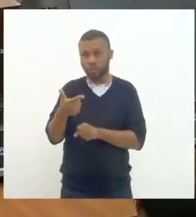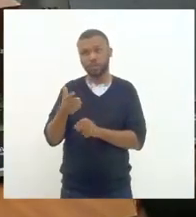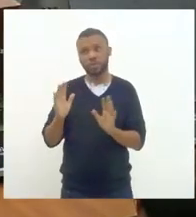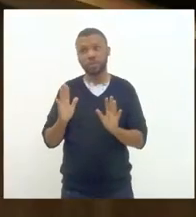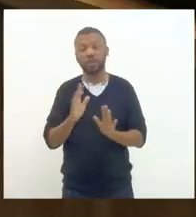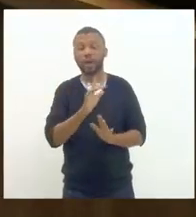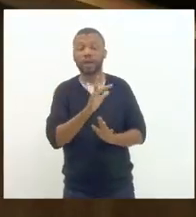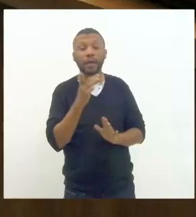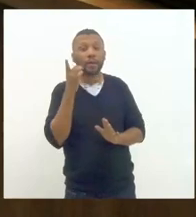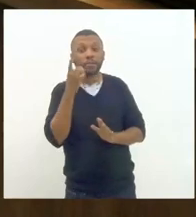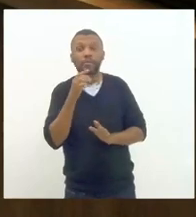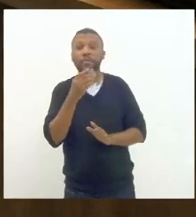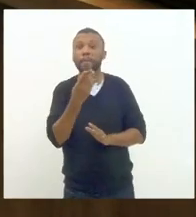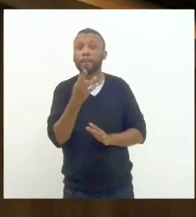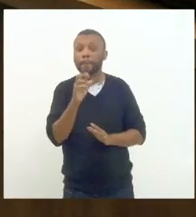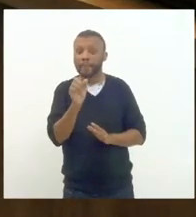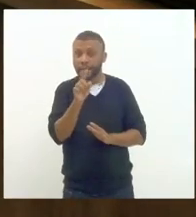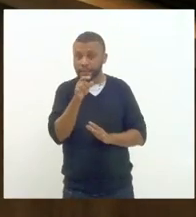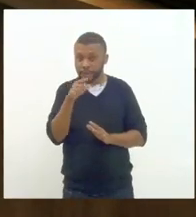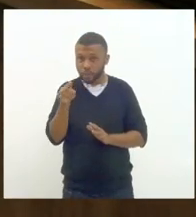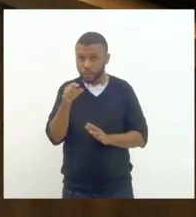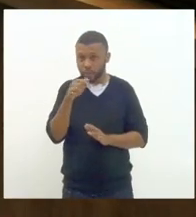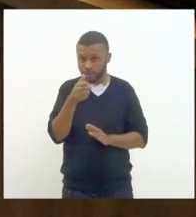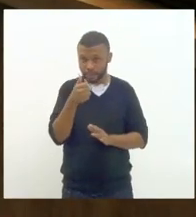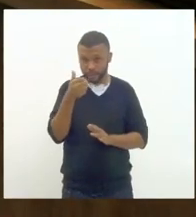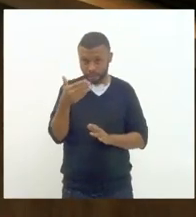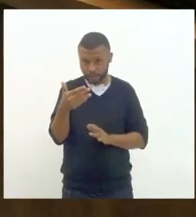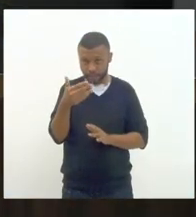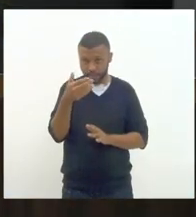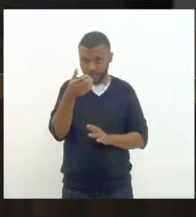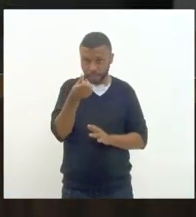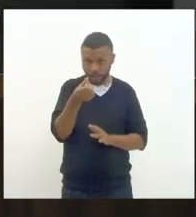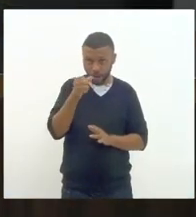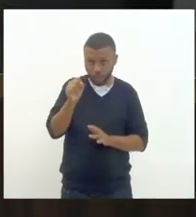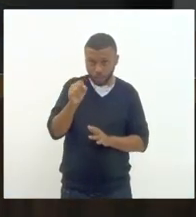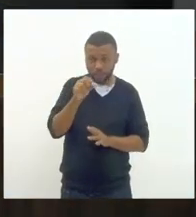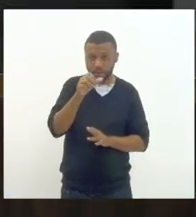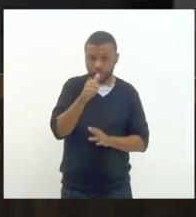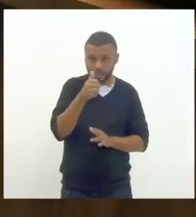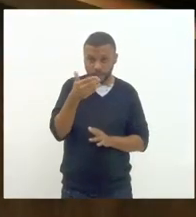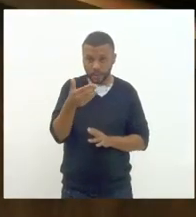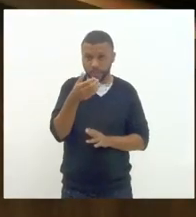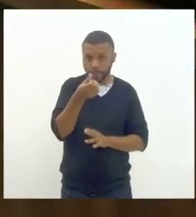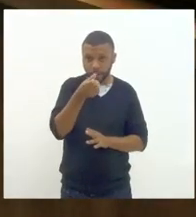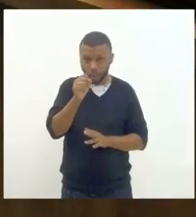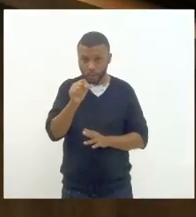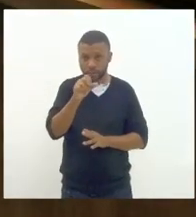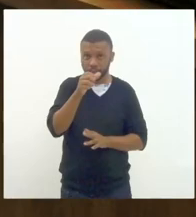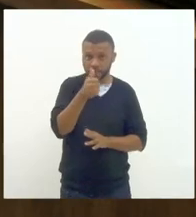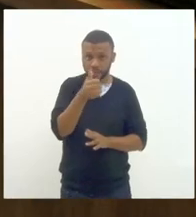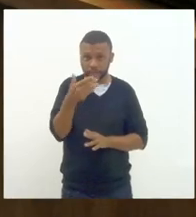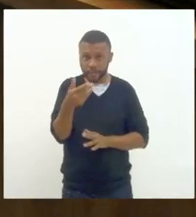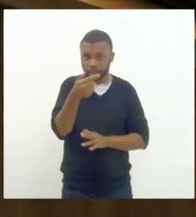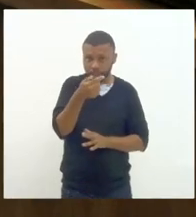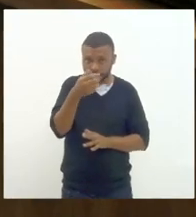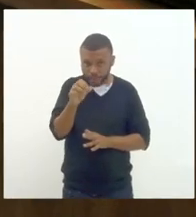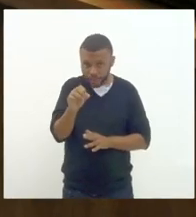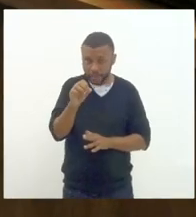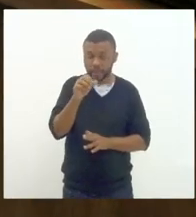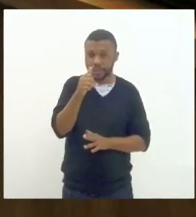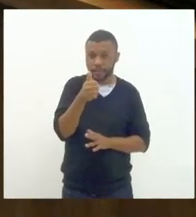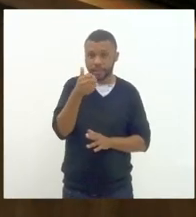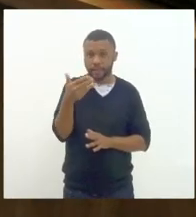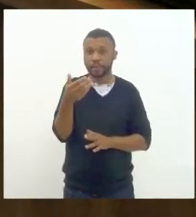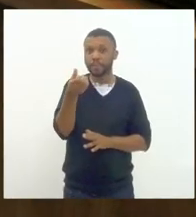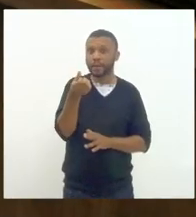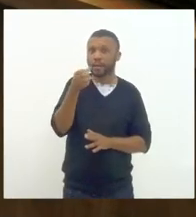é do deputado Brazão, que 13, ele me pediu... 25, 1368, 1370... 1385, 1368, 1370, 1369 de